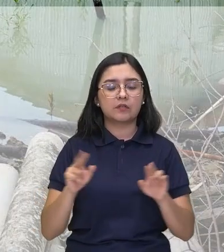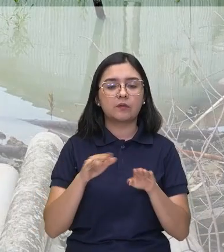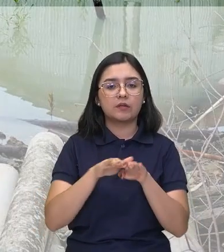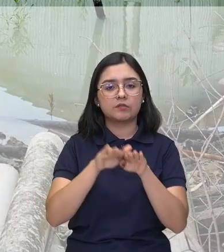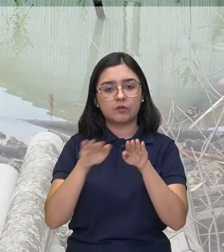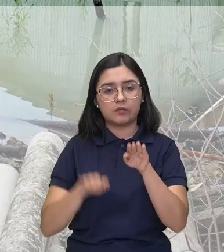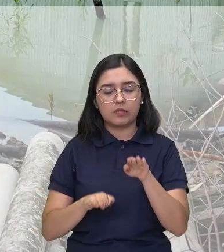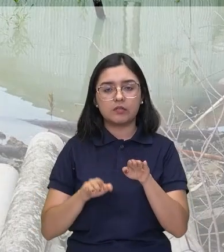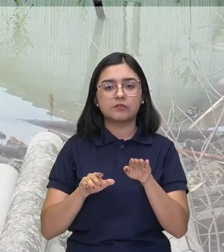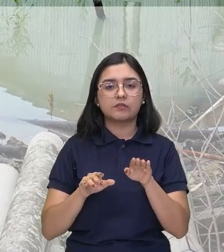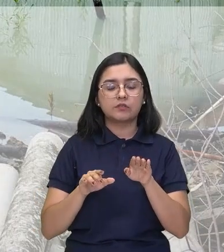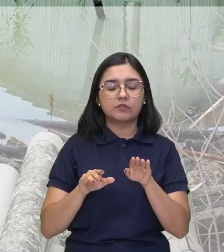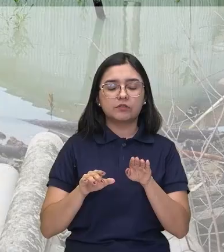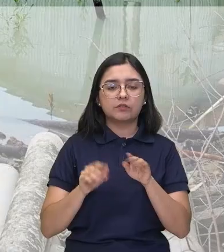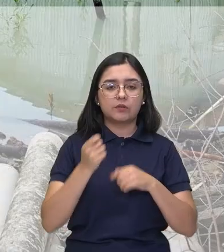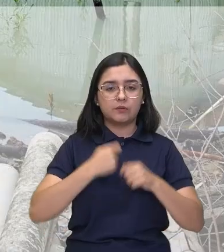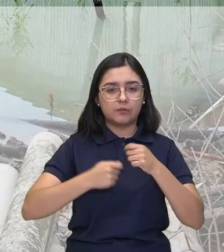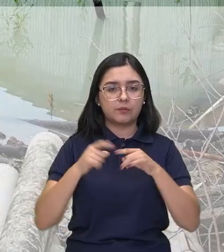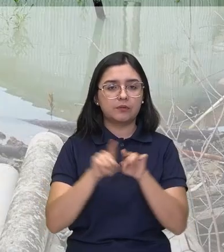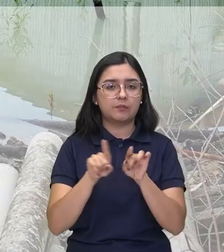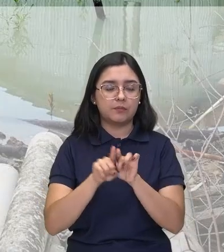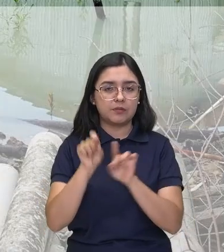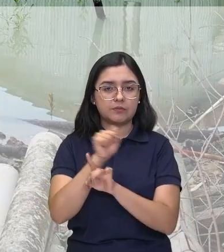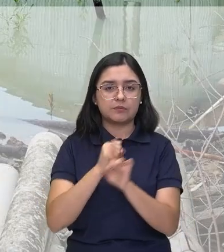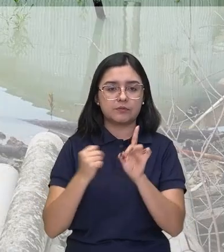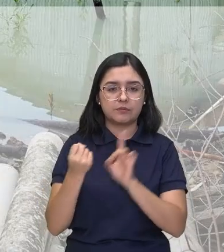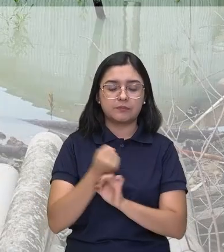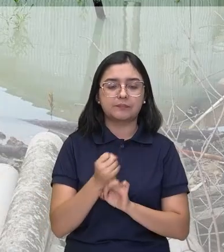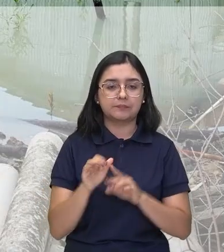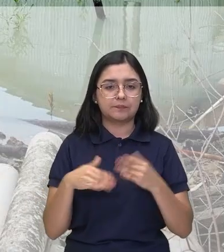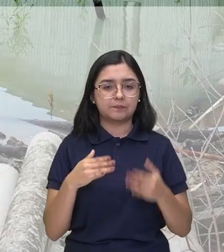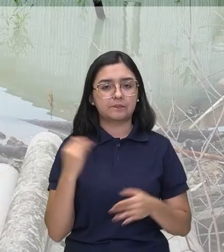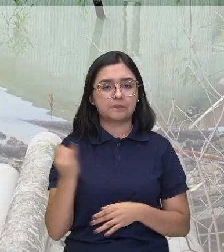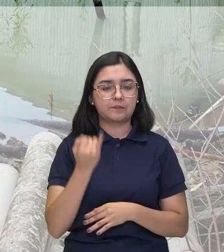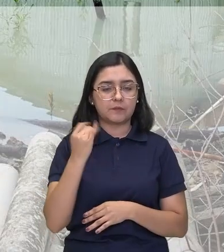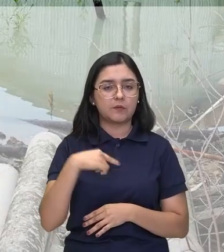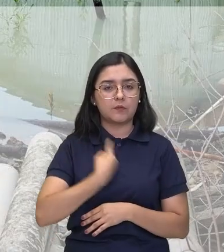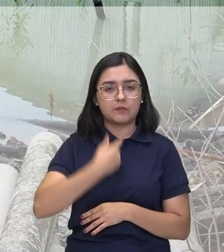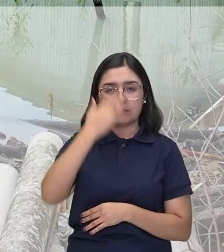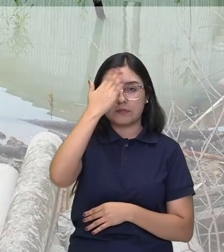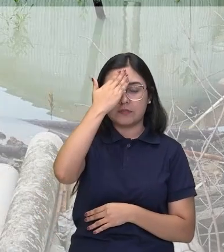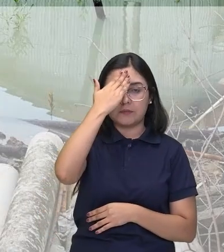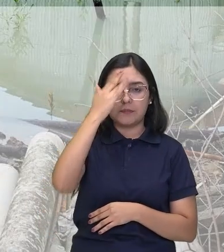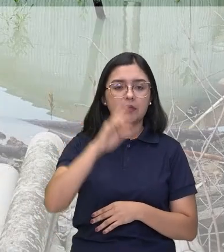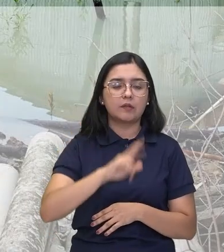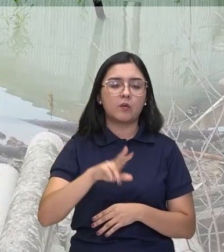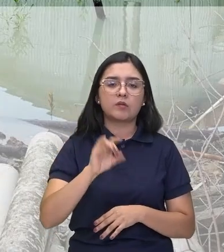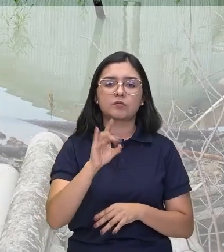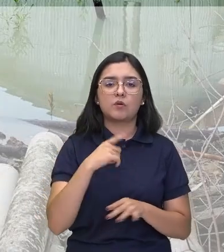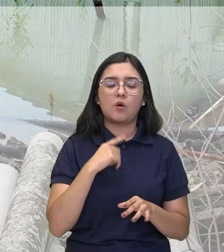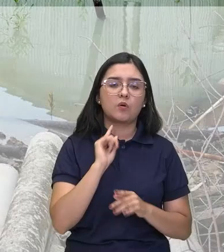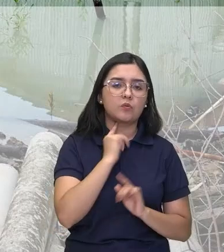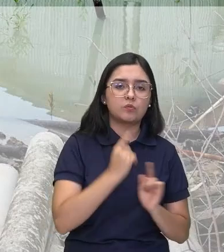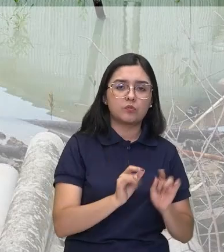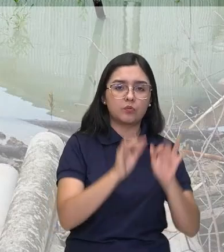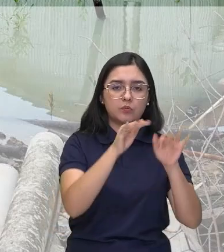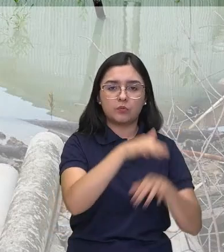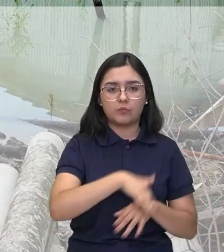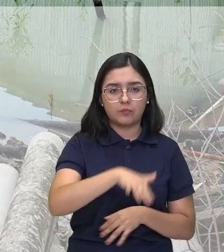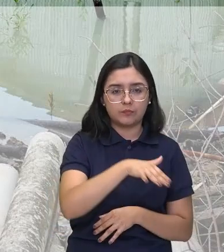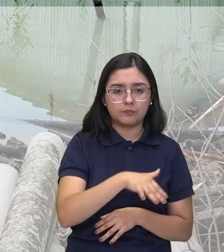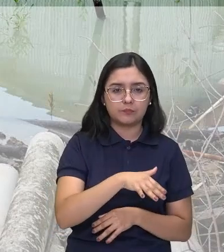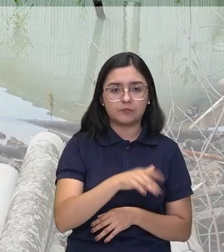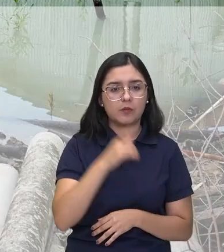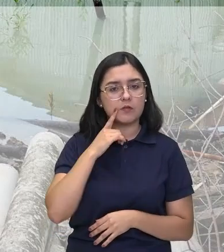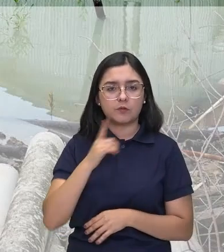e social. Então isso aqui é importante a gente ter em mente, né? Que não é só uma questão do ambiente em si, não é só isso